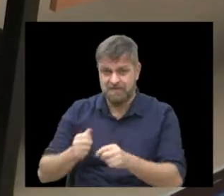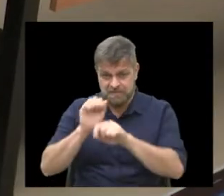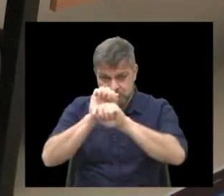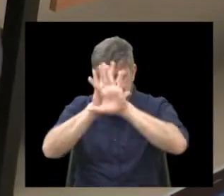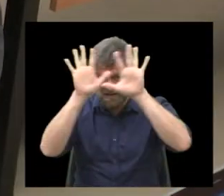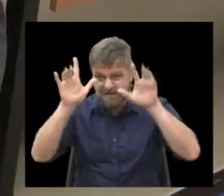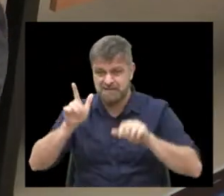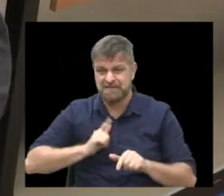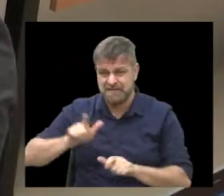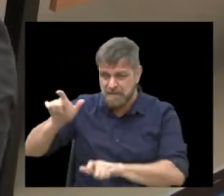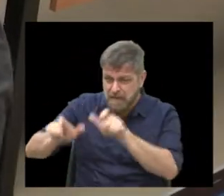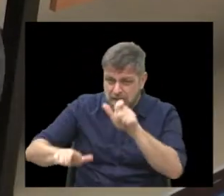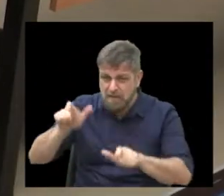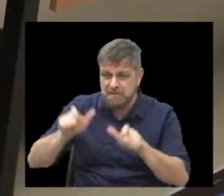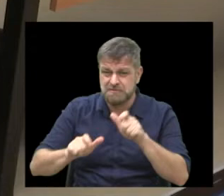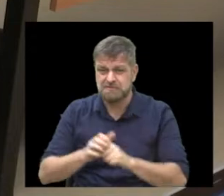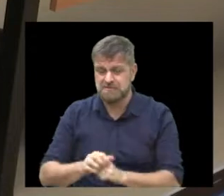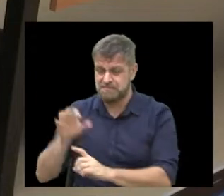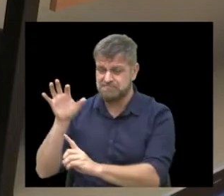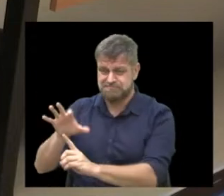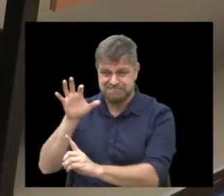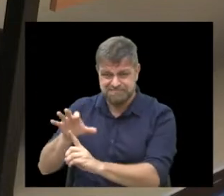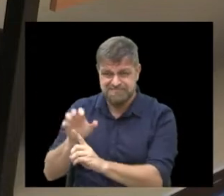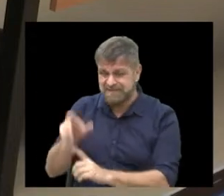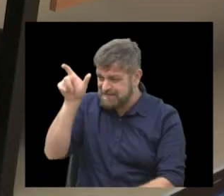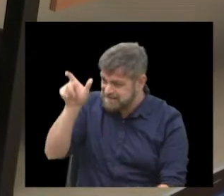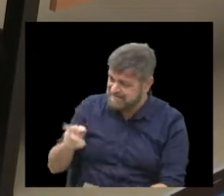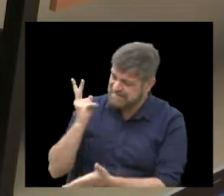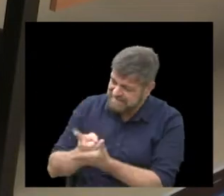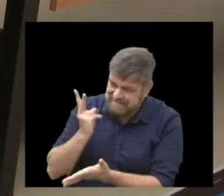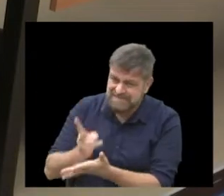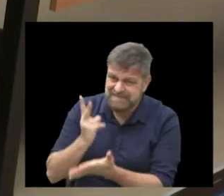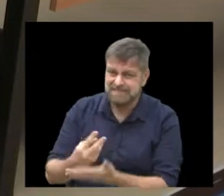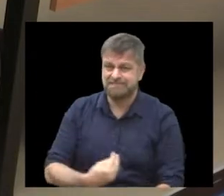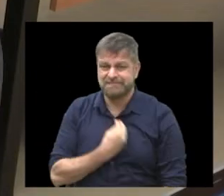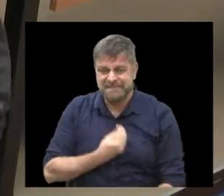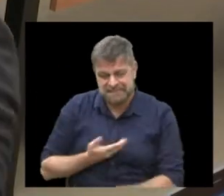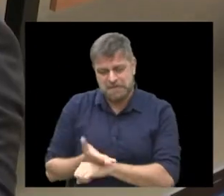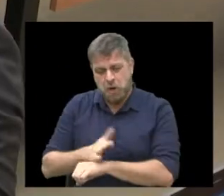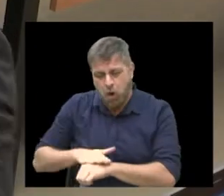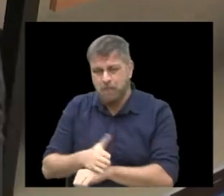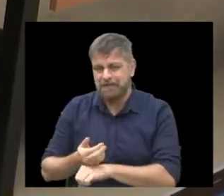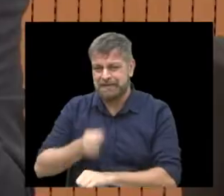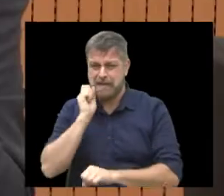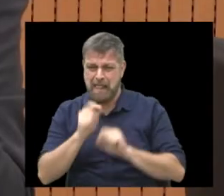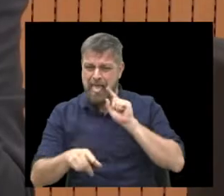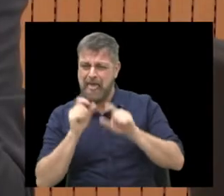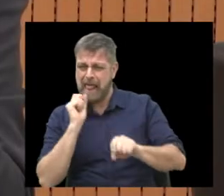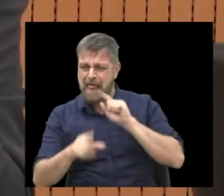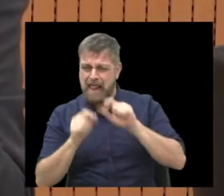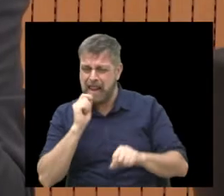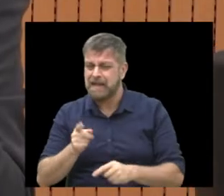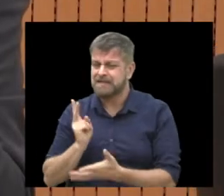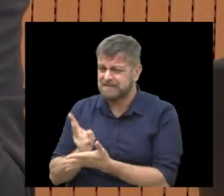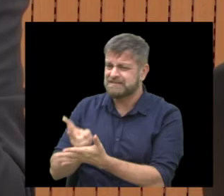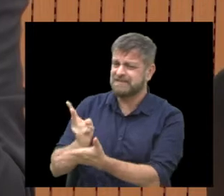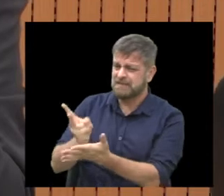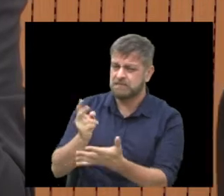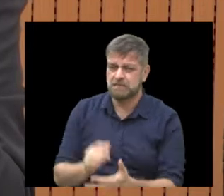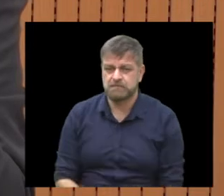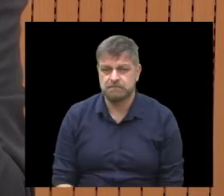várias pessoas que se envolvem em tumultos, mas essa se envolve em todos os tumultos, senhor presidente, só para ficar claro. Pode ficar tranquilo